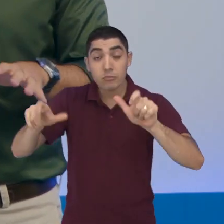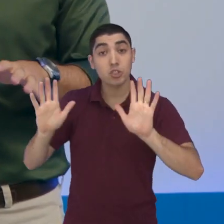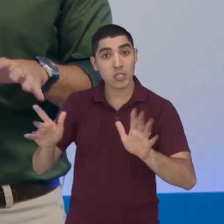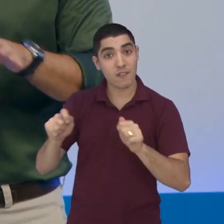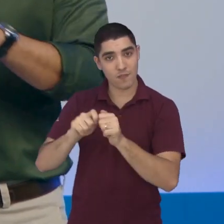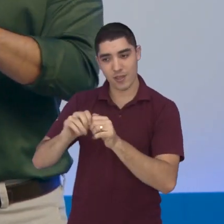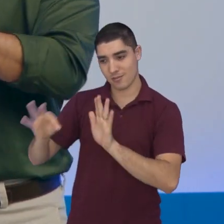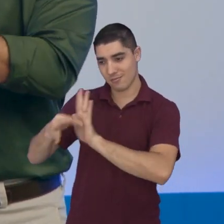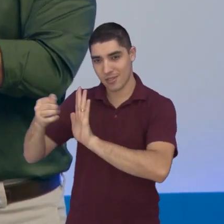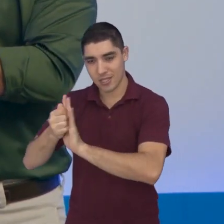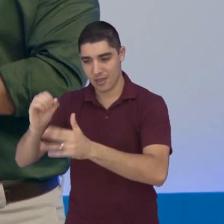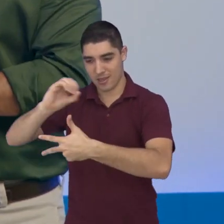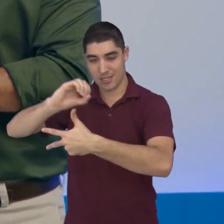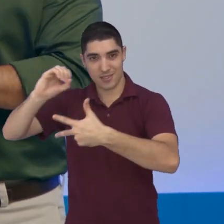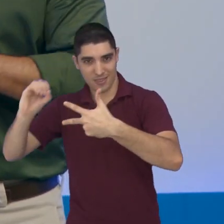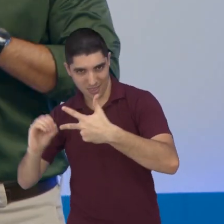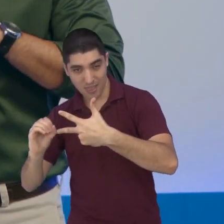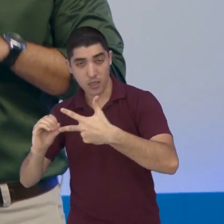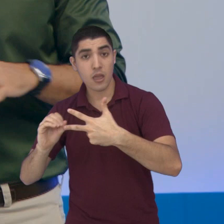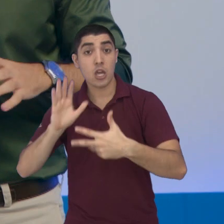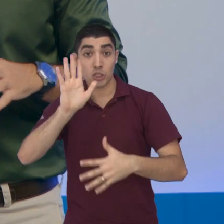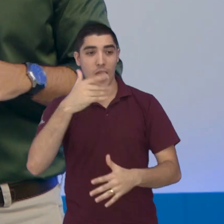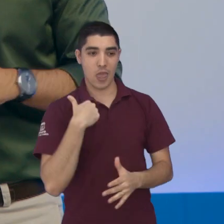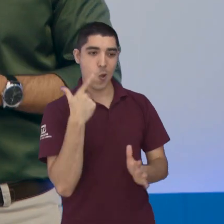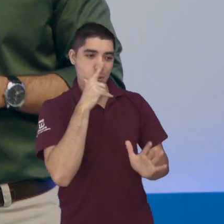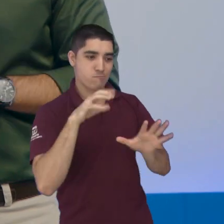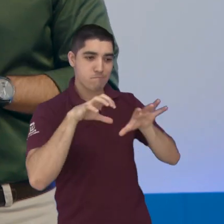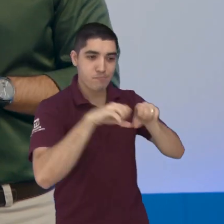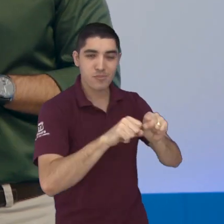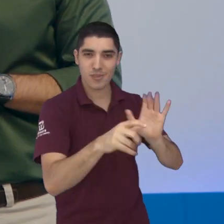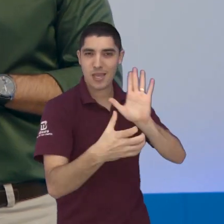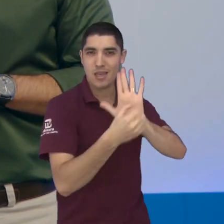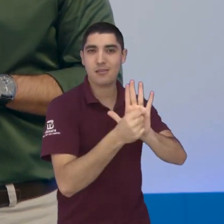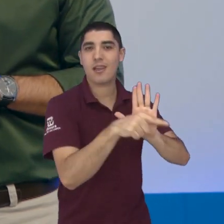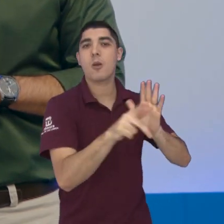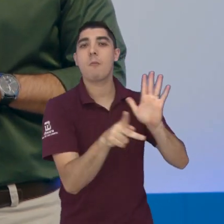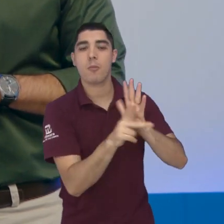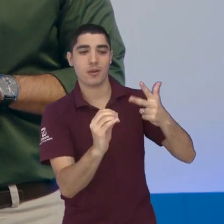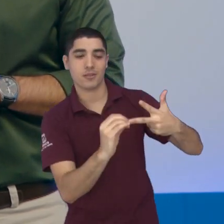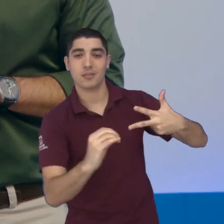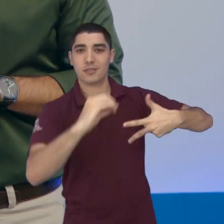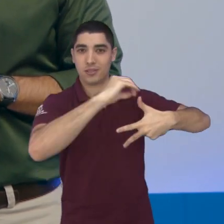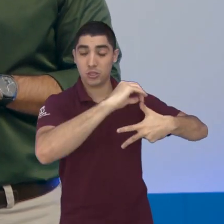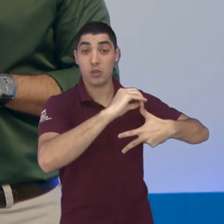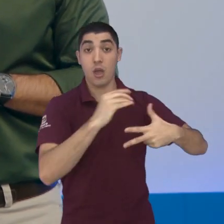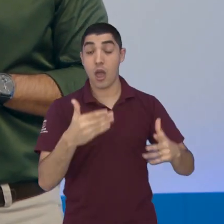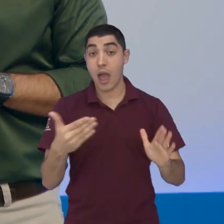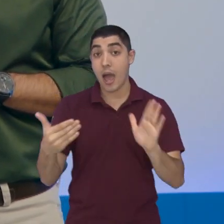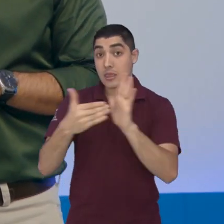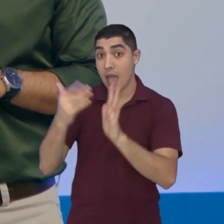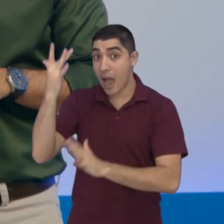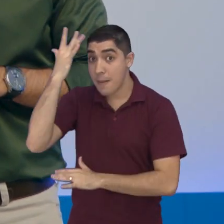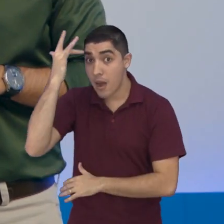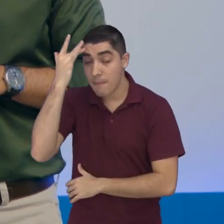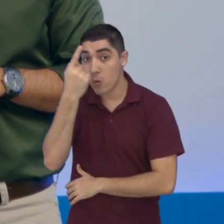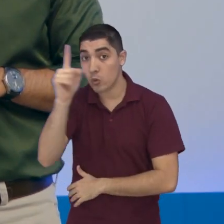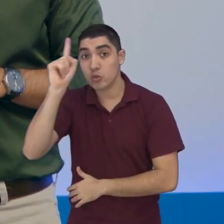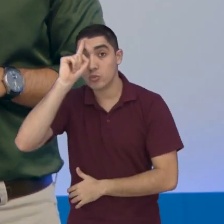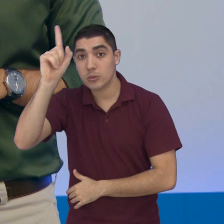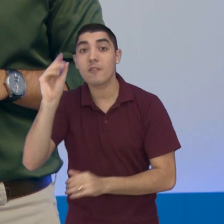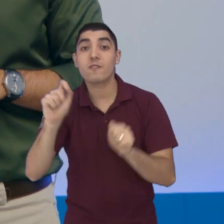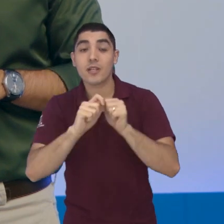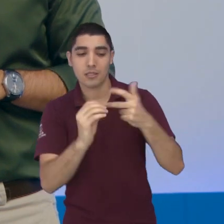fez o Enem se inscreveu no czu mas não foi aprovado na primeira chamada Olha só termina amanhã o prazo para se inscrever na lista de